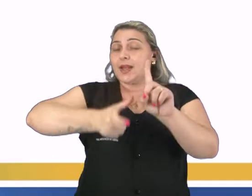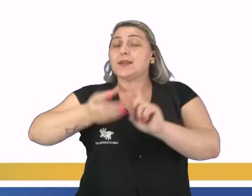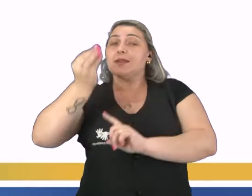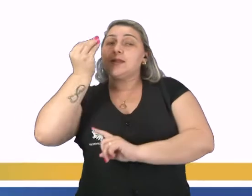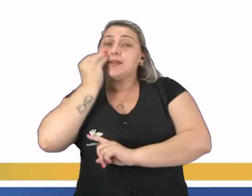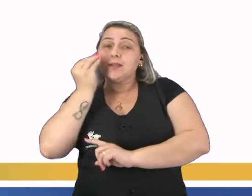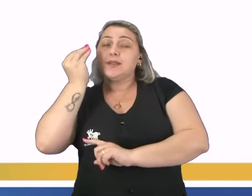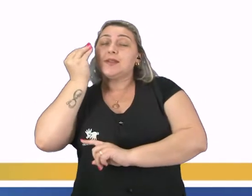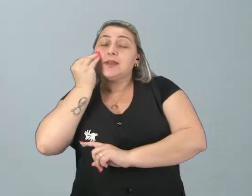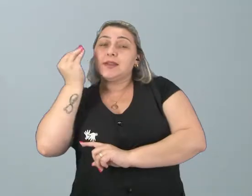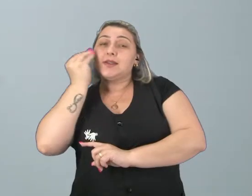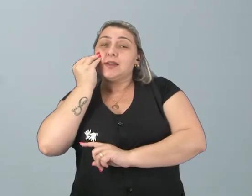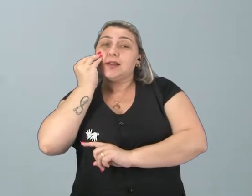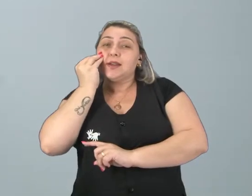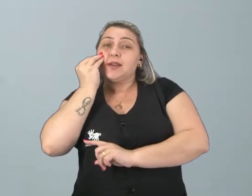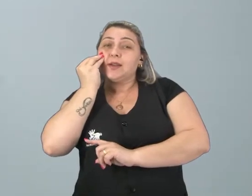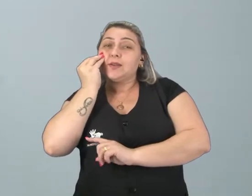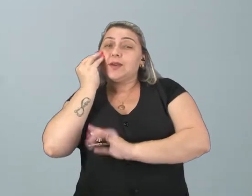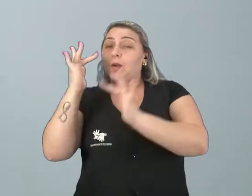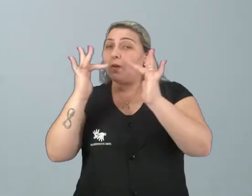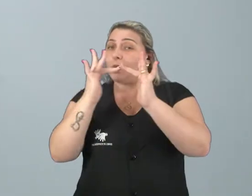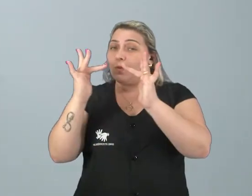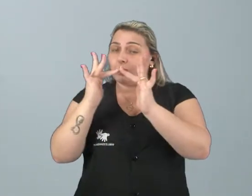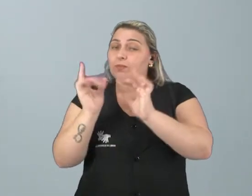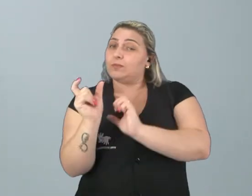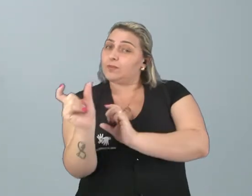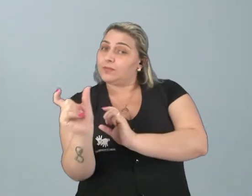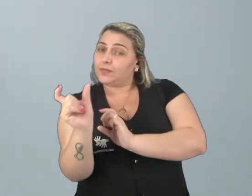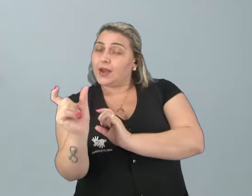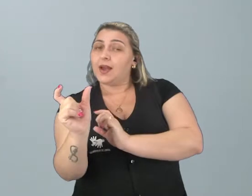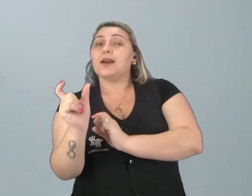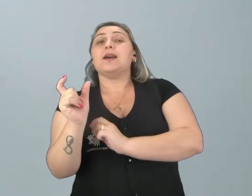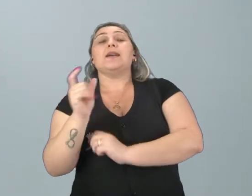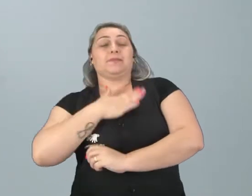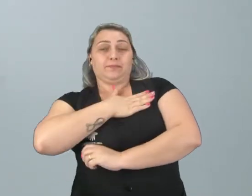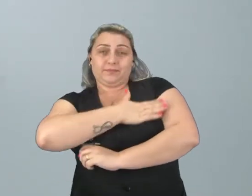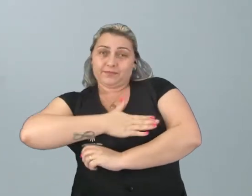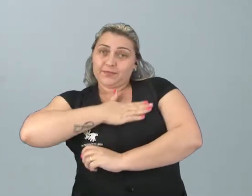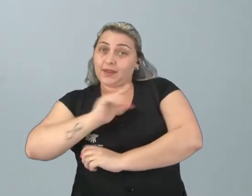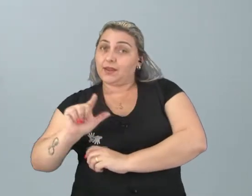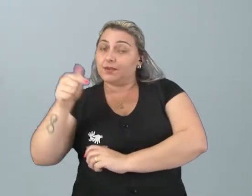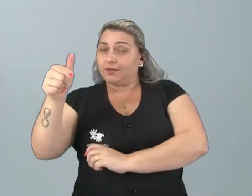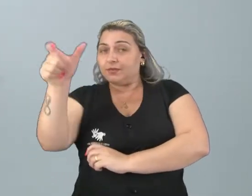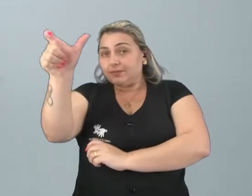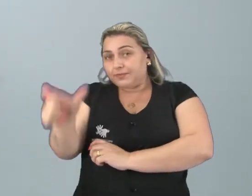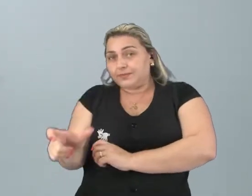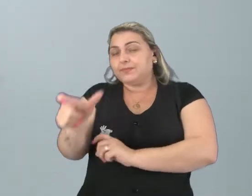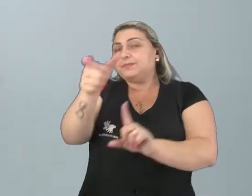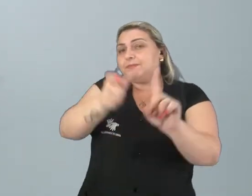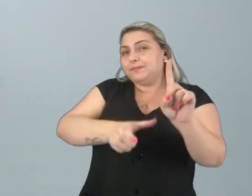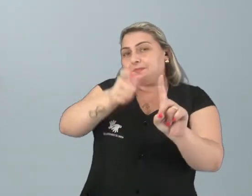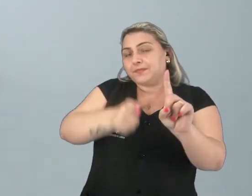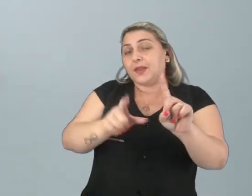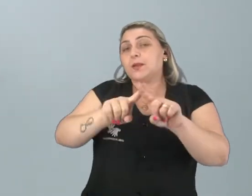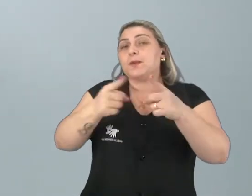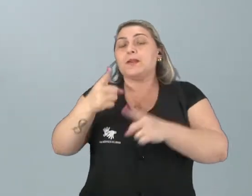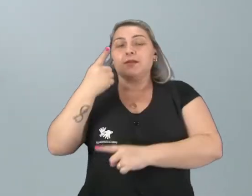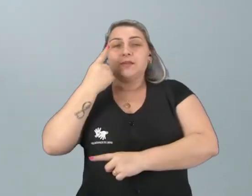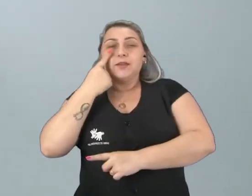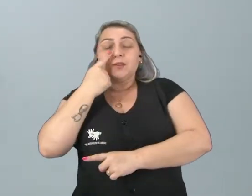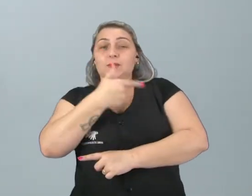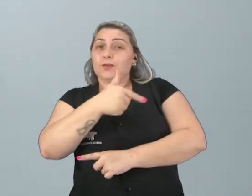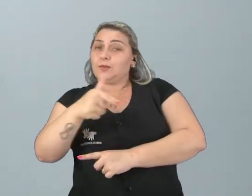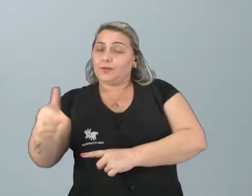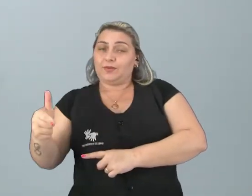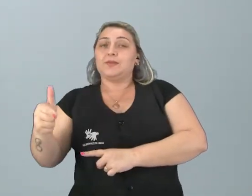tentando procurar ali uma rima para agradar a pessoa, a outra personagem. Mas observe que ele não